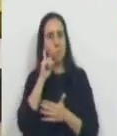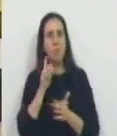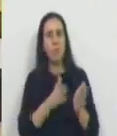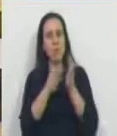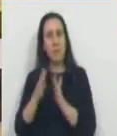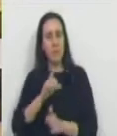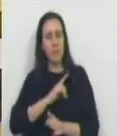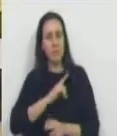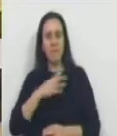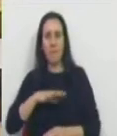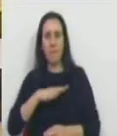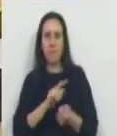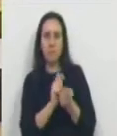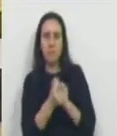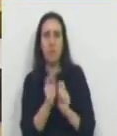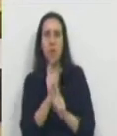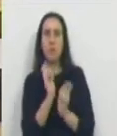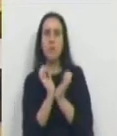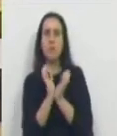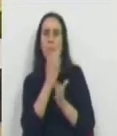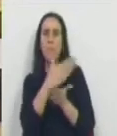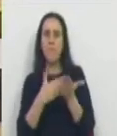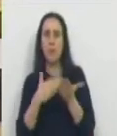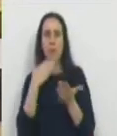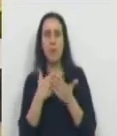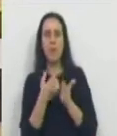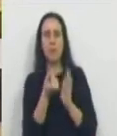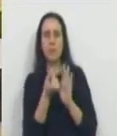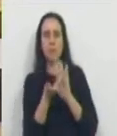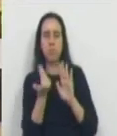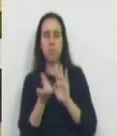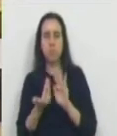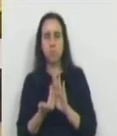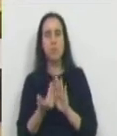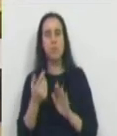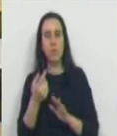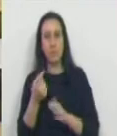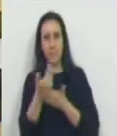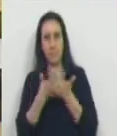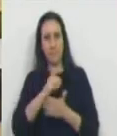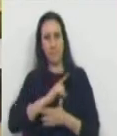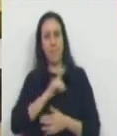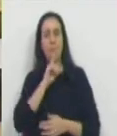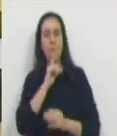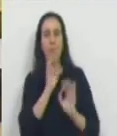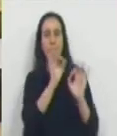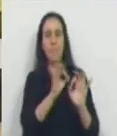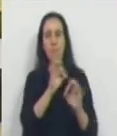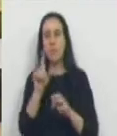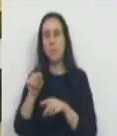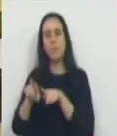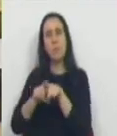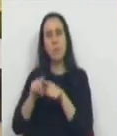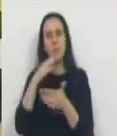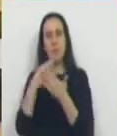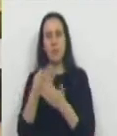de privatização de uma parte da segurança social para a descapitalizar em benefício do negócio privado e são as políticas que